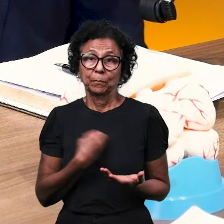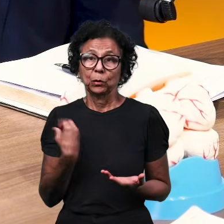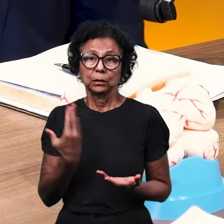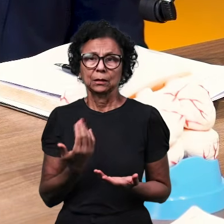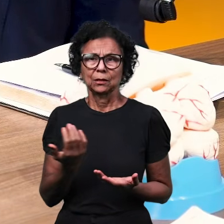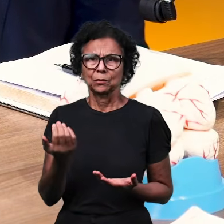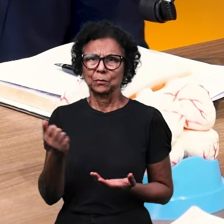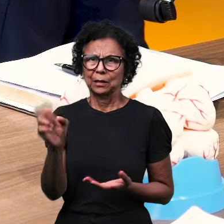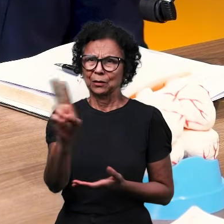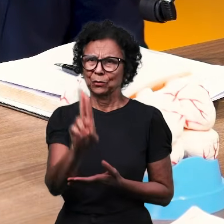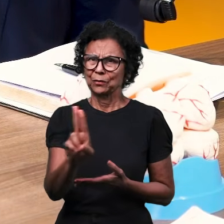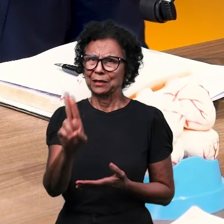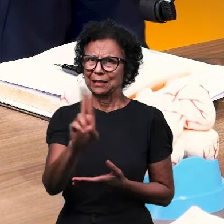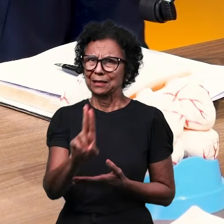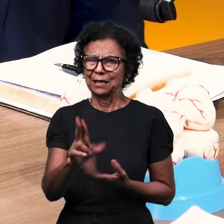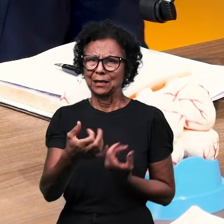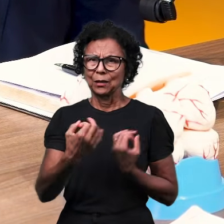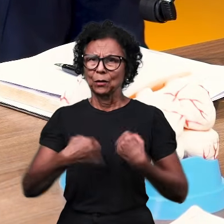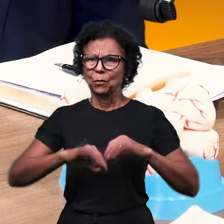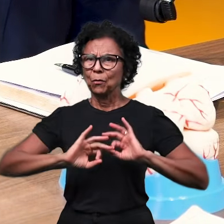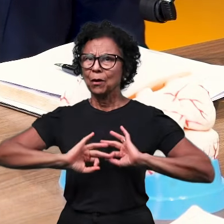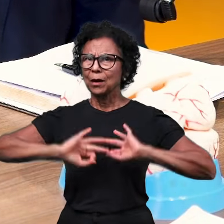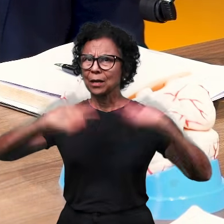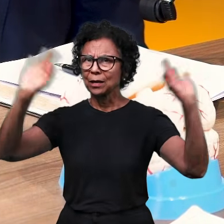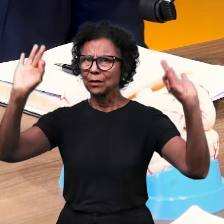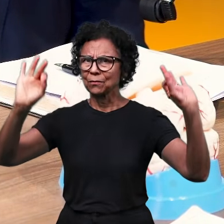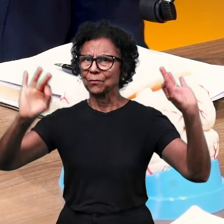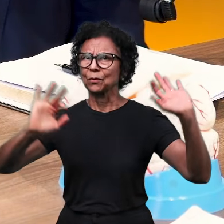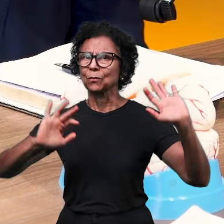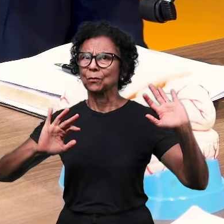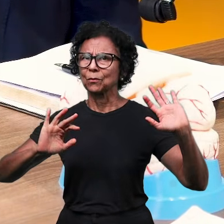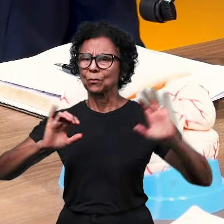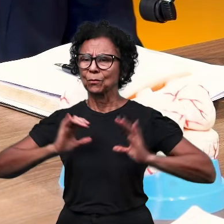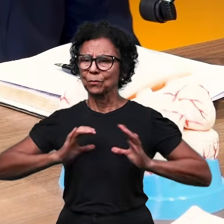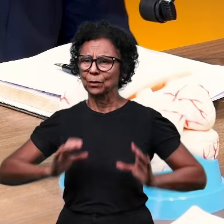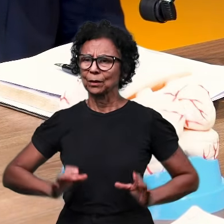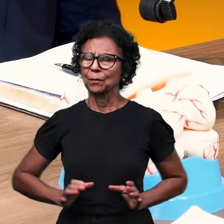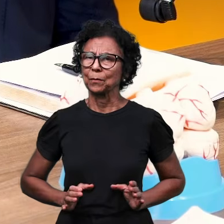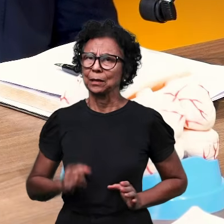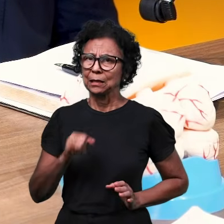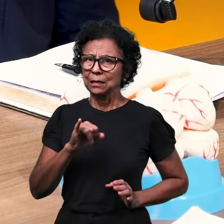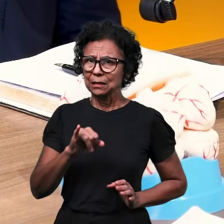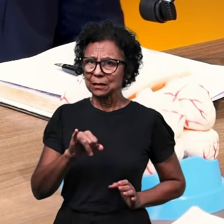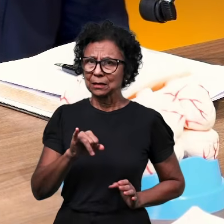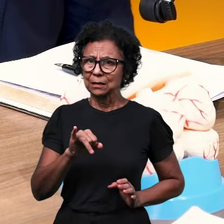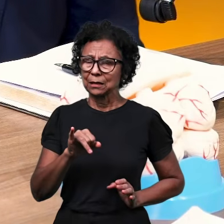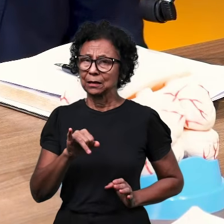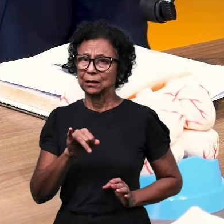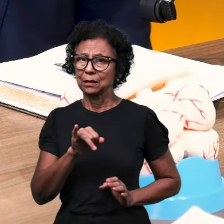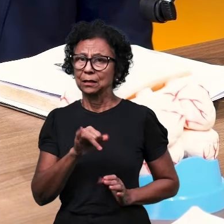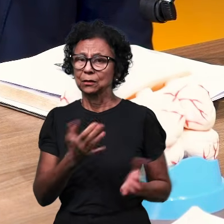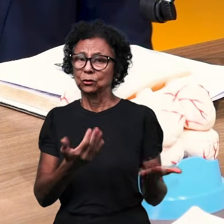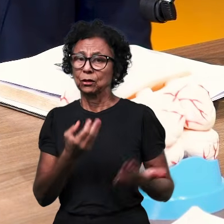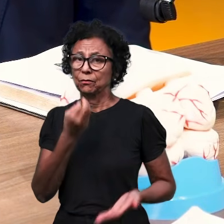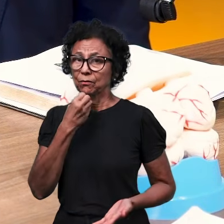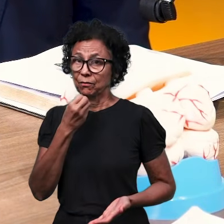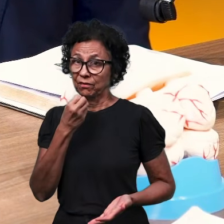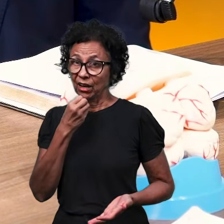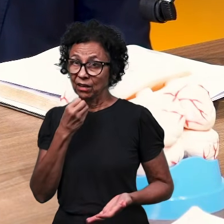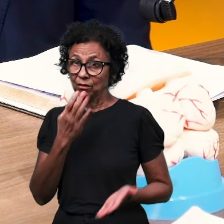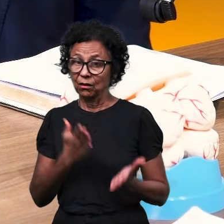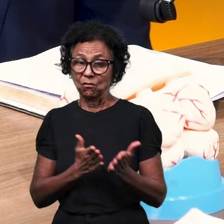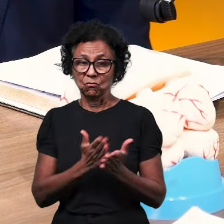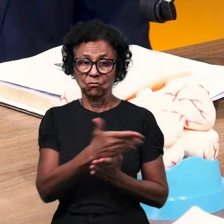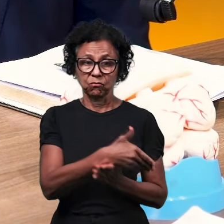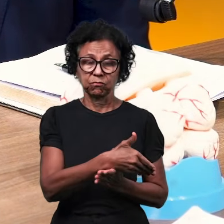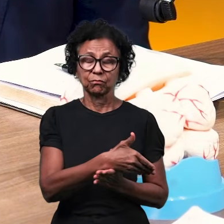são terríveis. Hostil. Né? E se o jovem não estiver firmado na presença do Senhor, o desvio